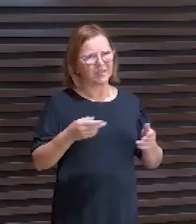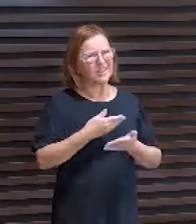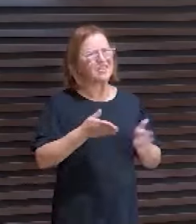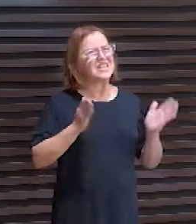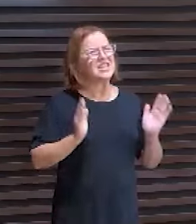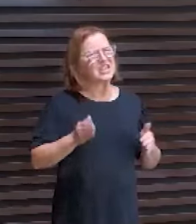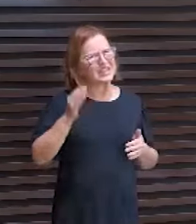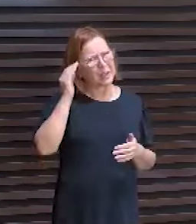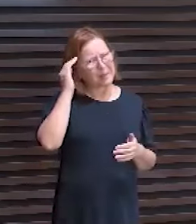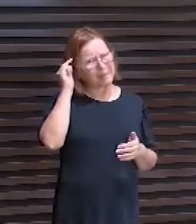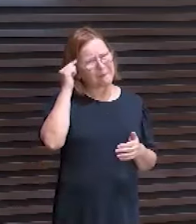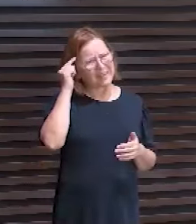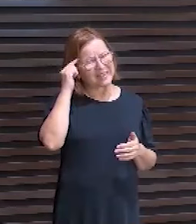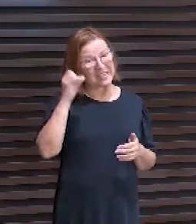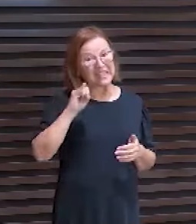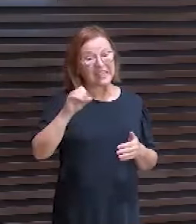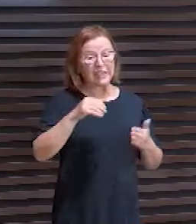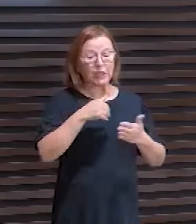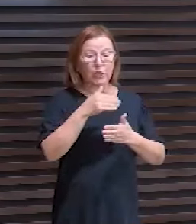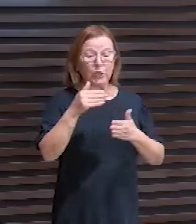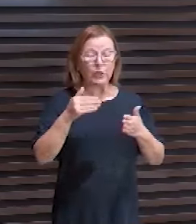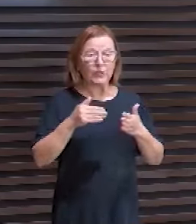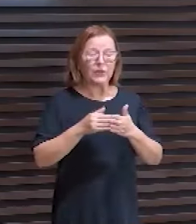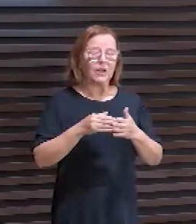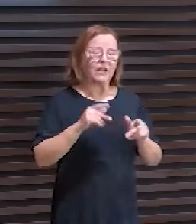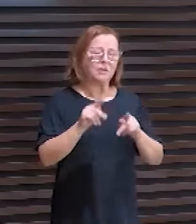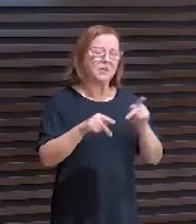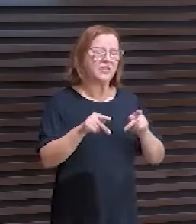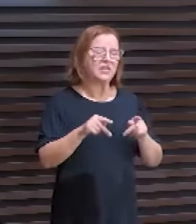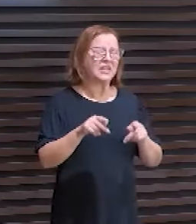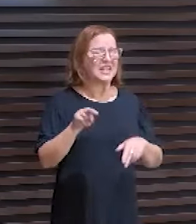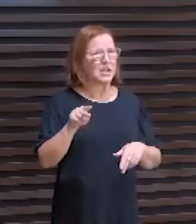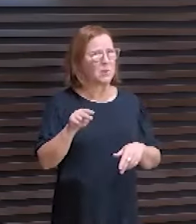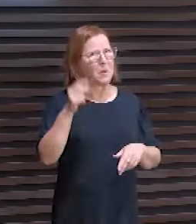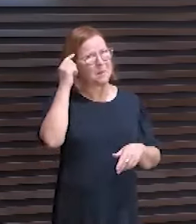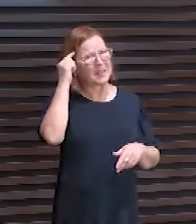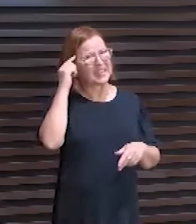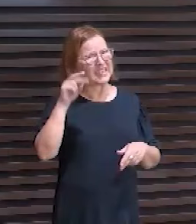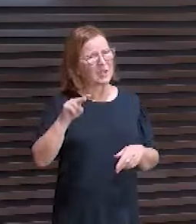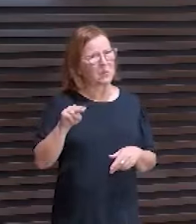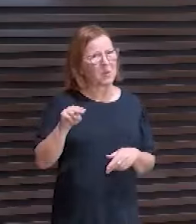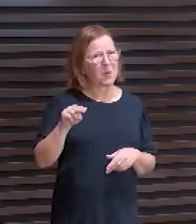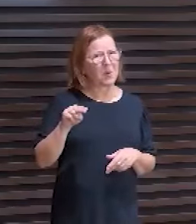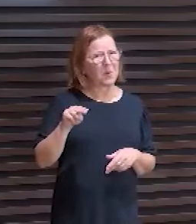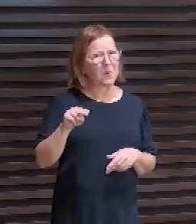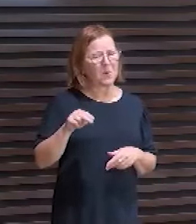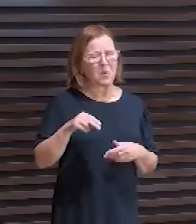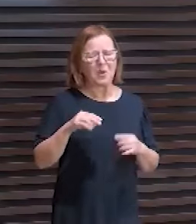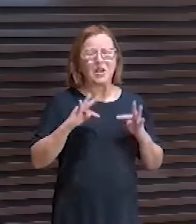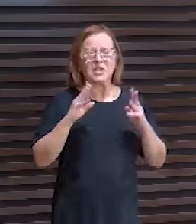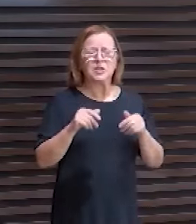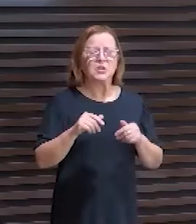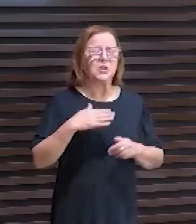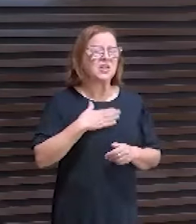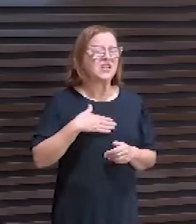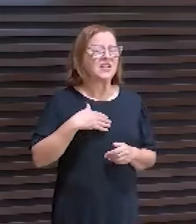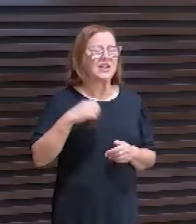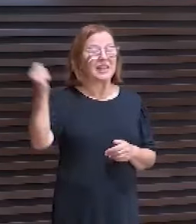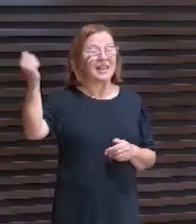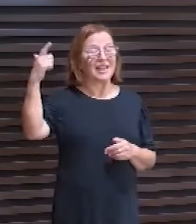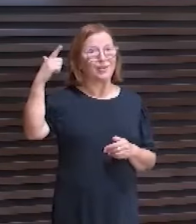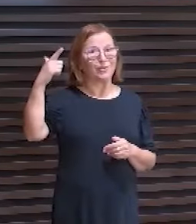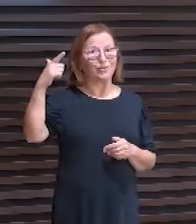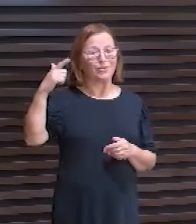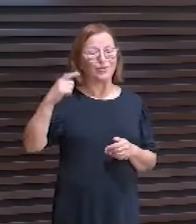igual todo mundo igual todo mundo pensa igual todo mundo gosta do azul todo mundo gosta de